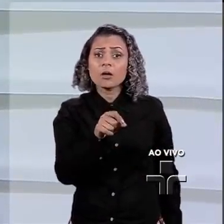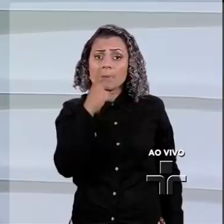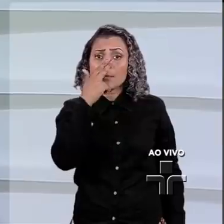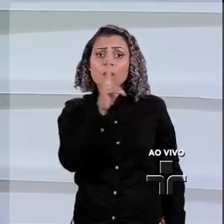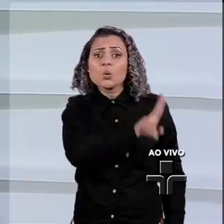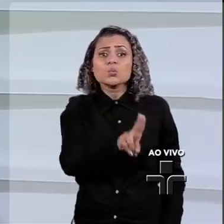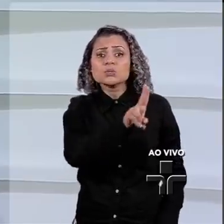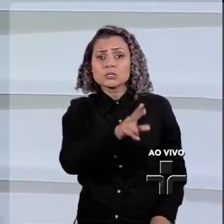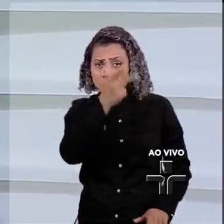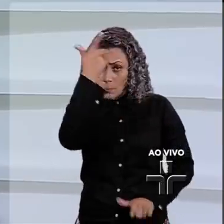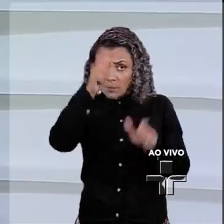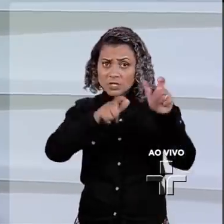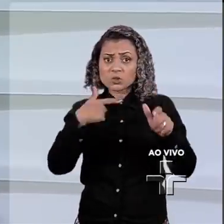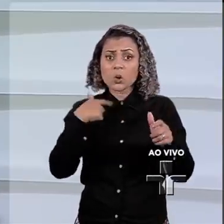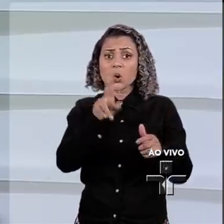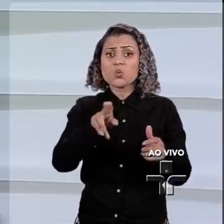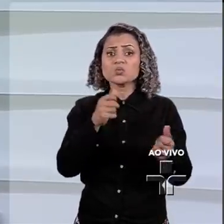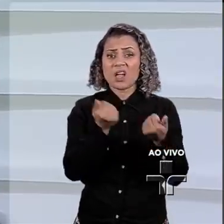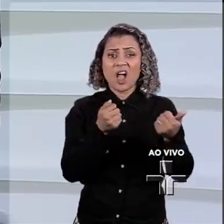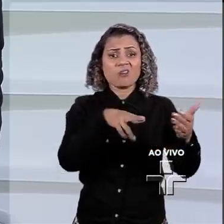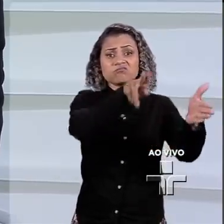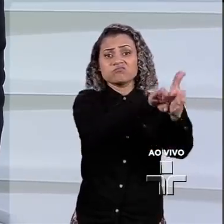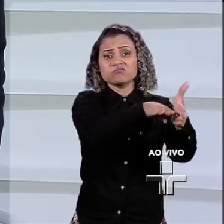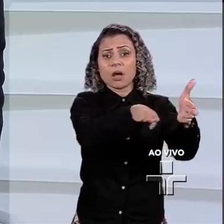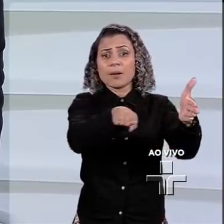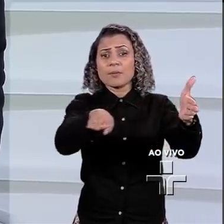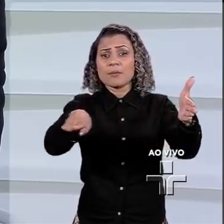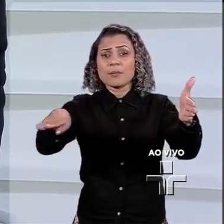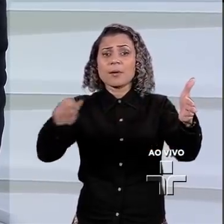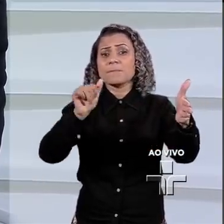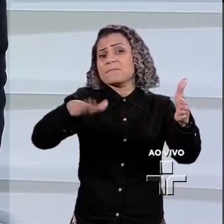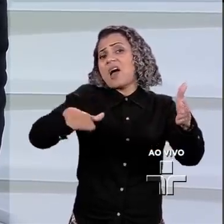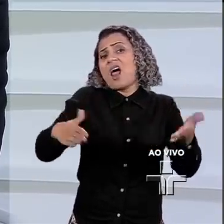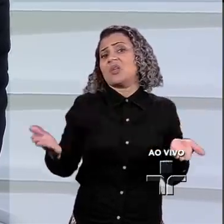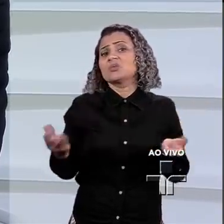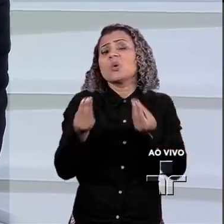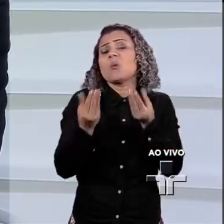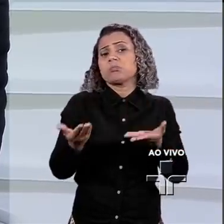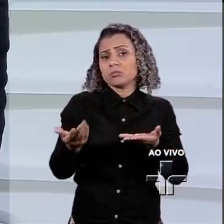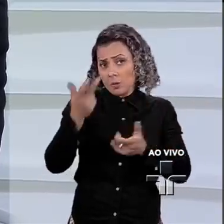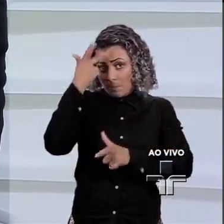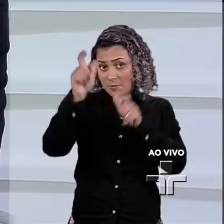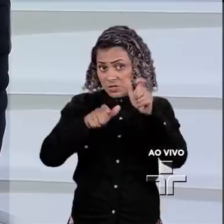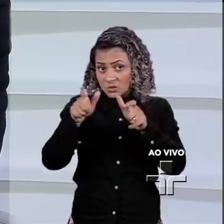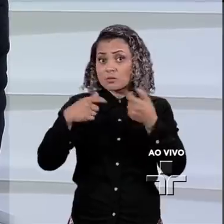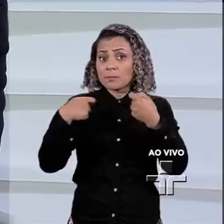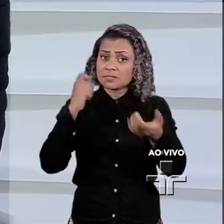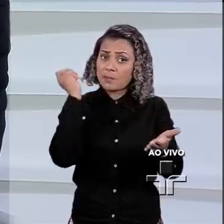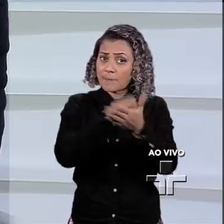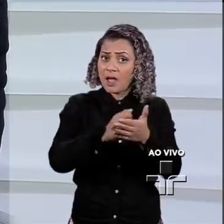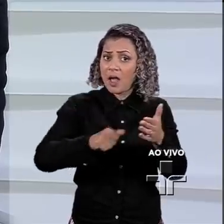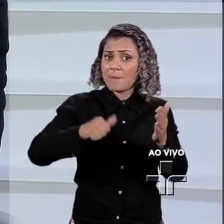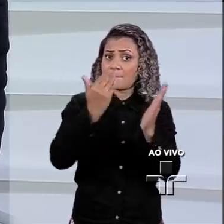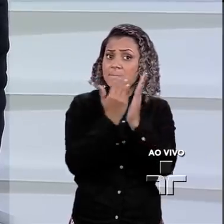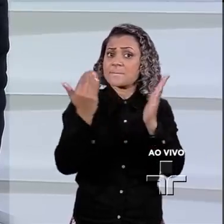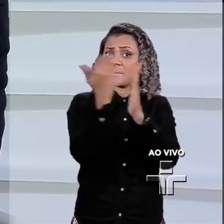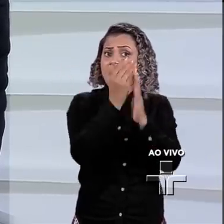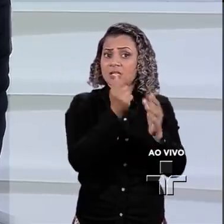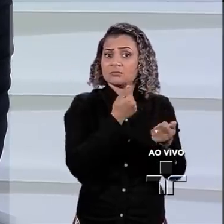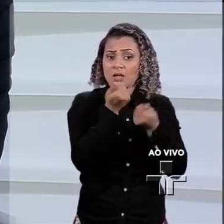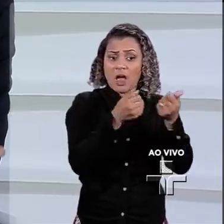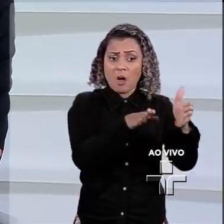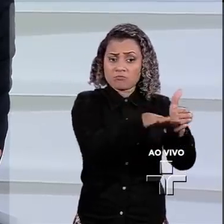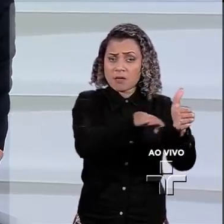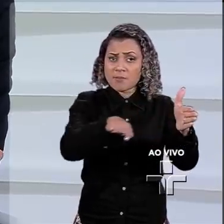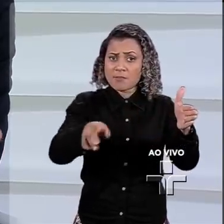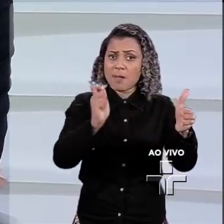irrisório por alguém que tem um carro e que deixa lá horas. Eu entendo que o usuário do automóvel deveria pagar mais pelo espaço público que ele usa,